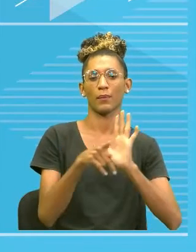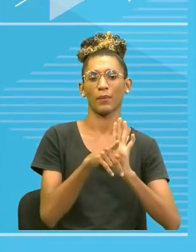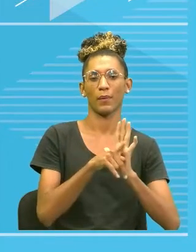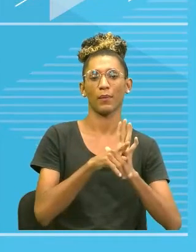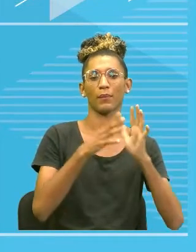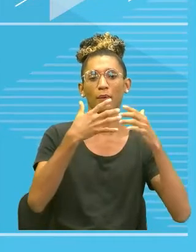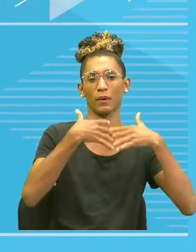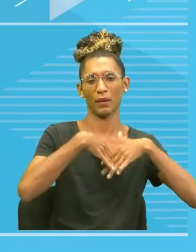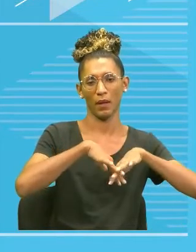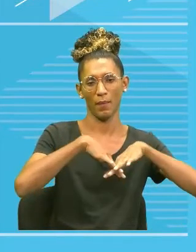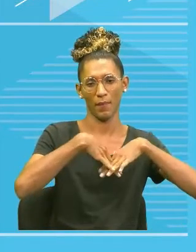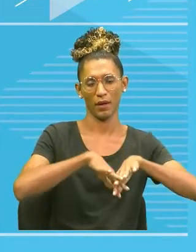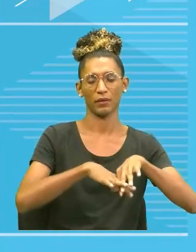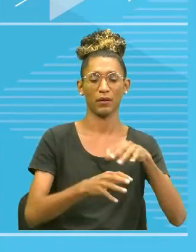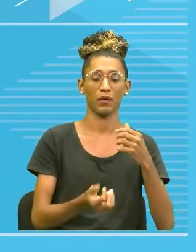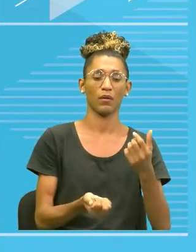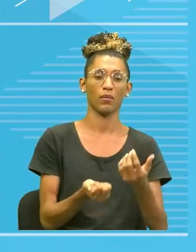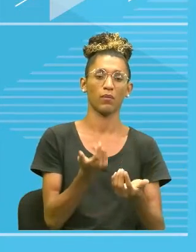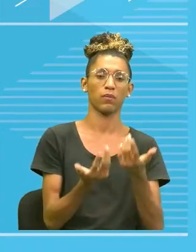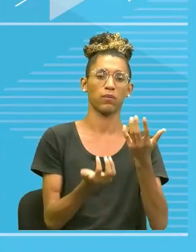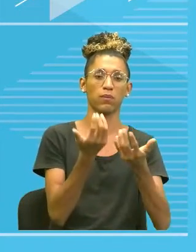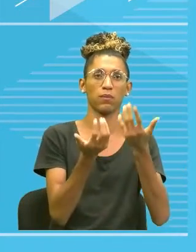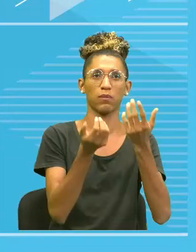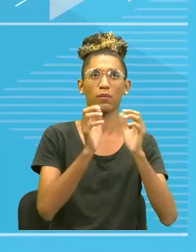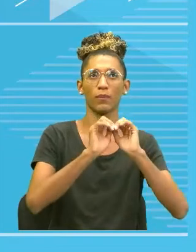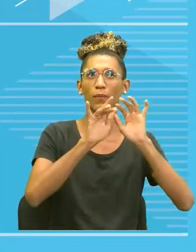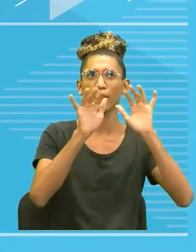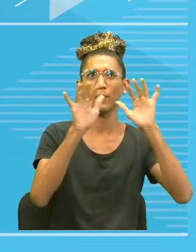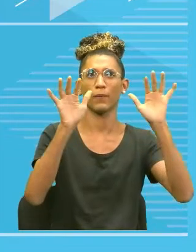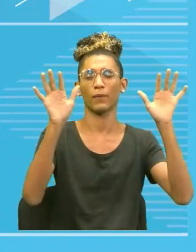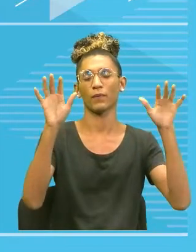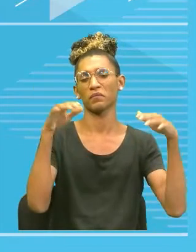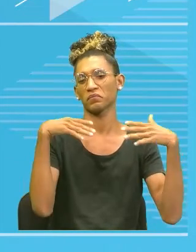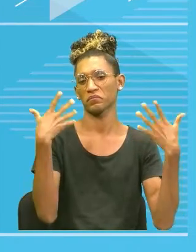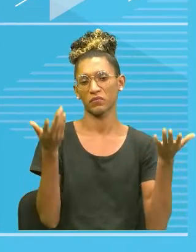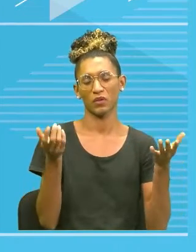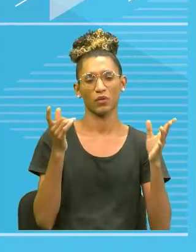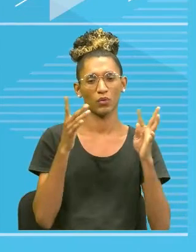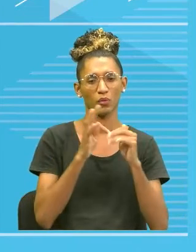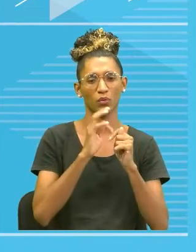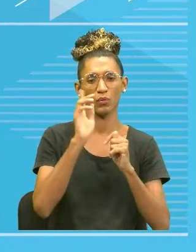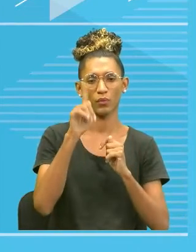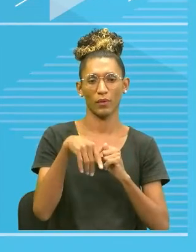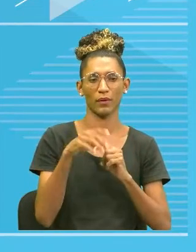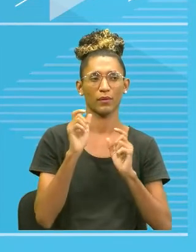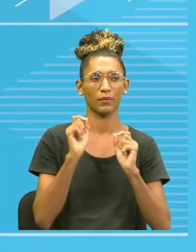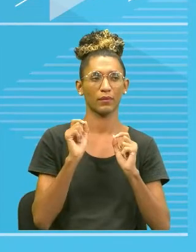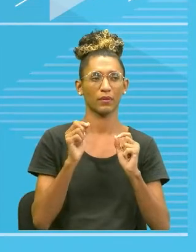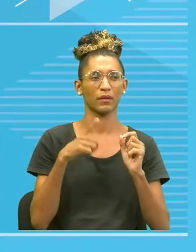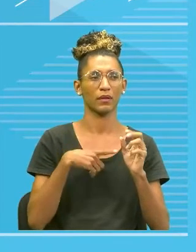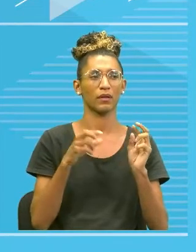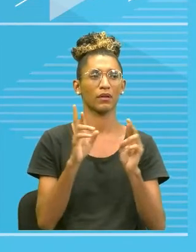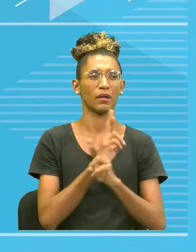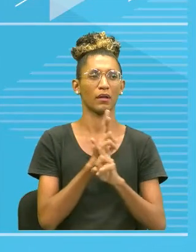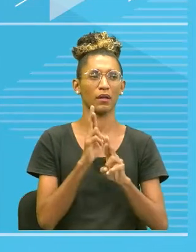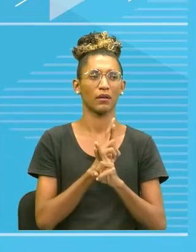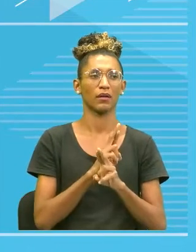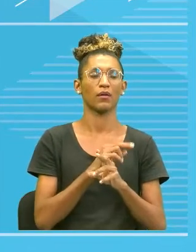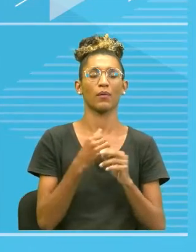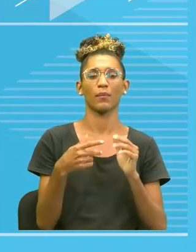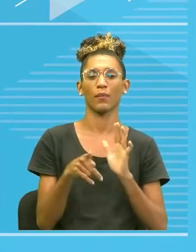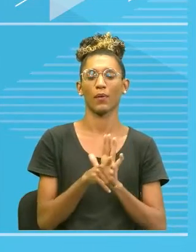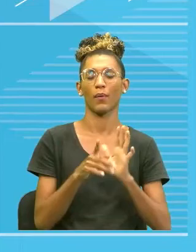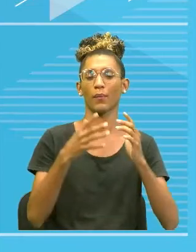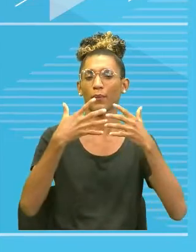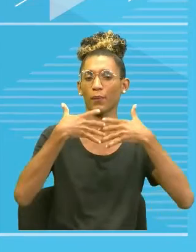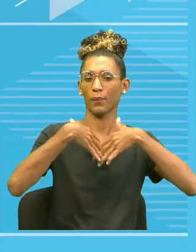através de vapor, seja através de uma expansão, tudo bem? Então, tudo isso aí tem uma relação de máquina térmica.